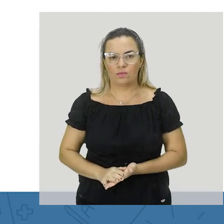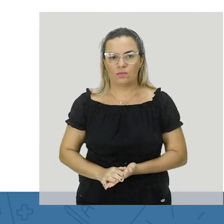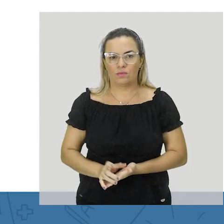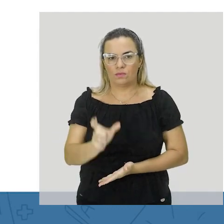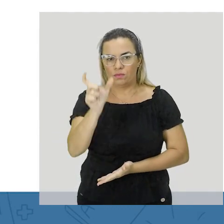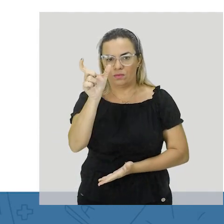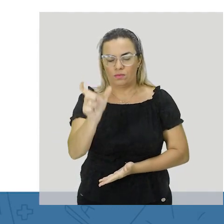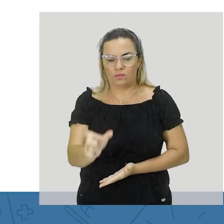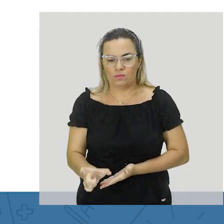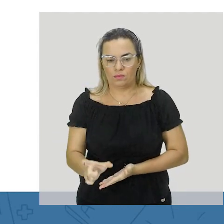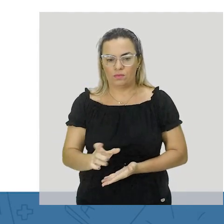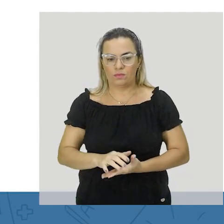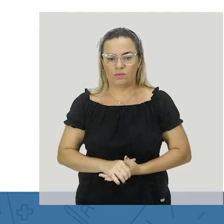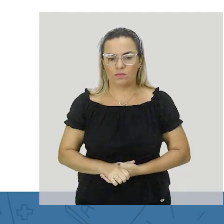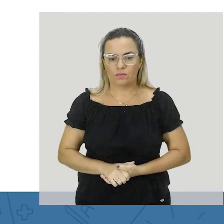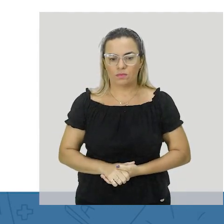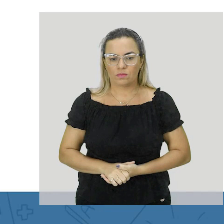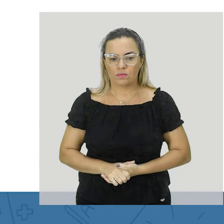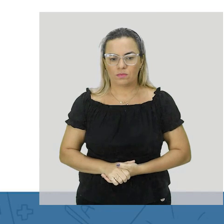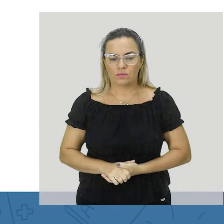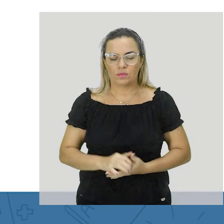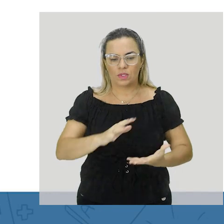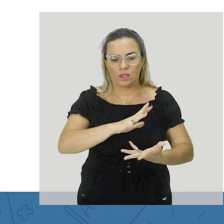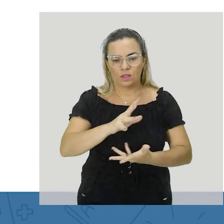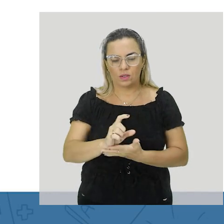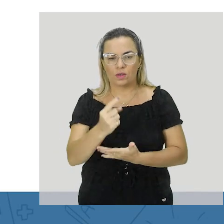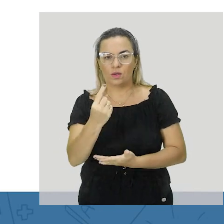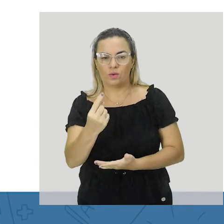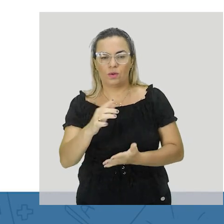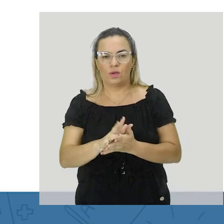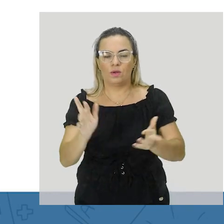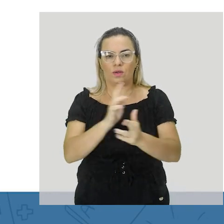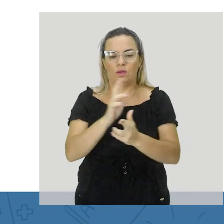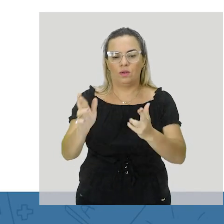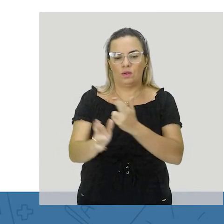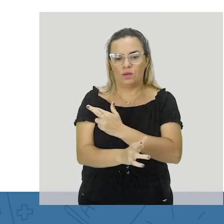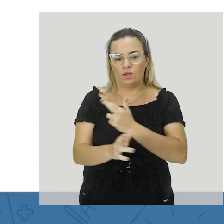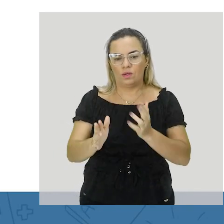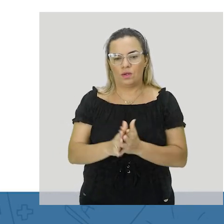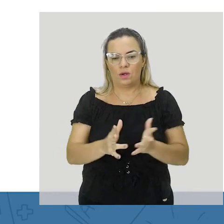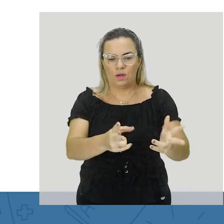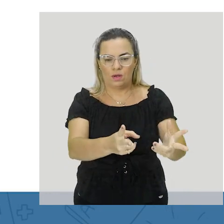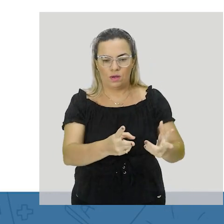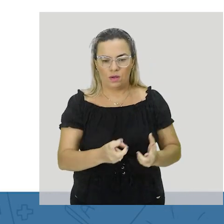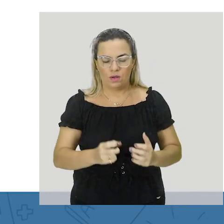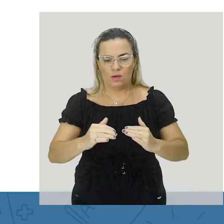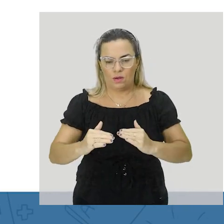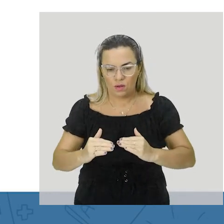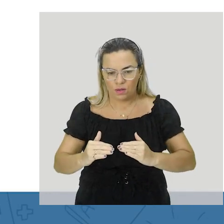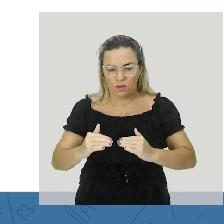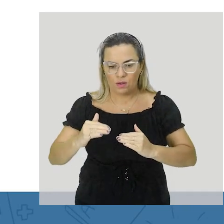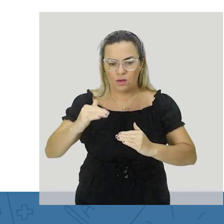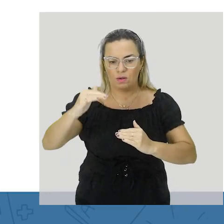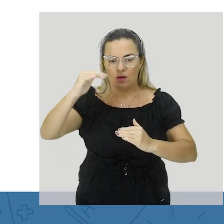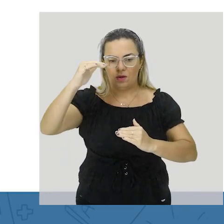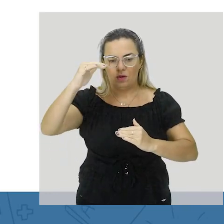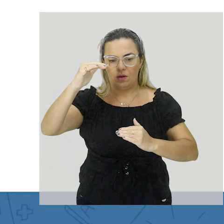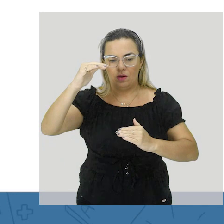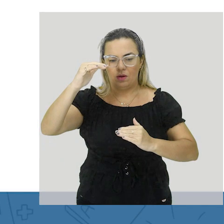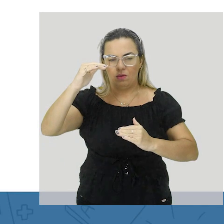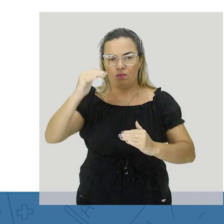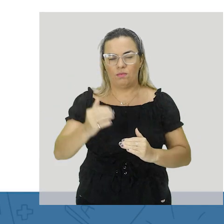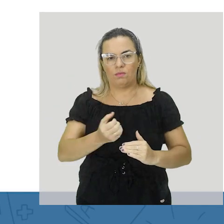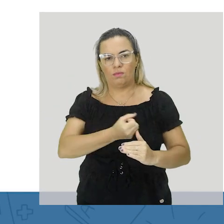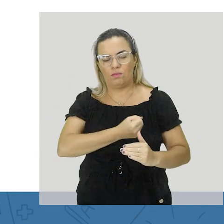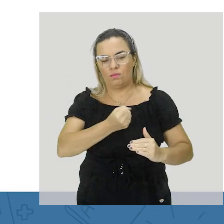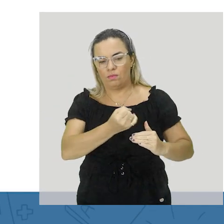unidade astronômica, porque é a referência, tá ok? E você percebe aí que ele vai aumentando, tá certo? Vai de Mercúrio até